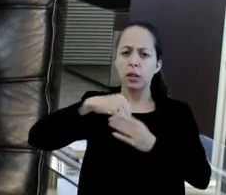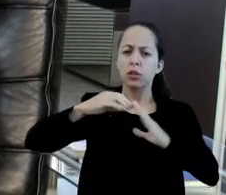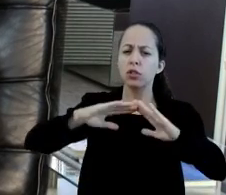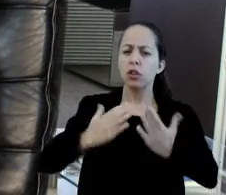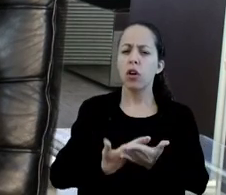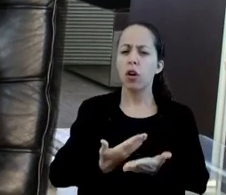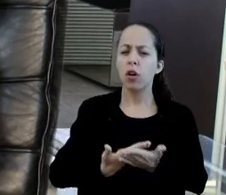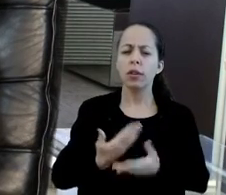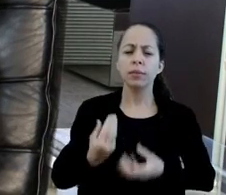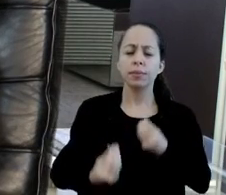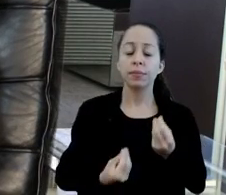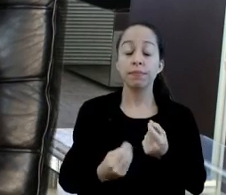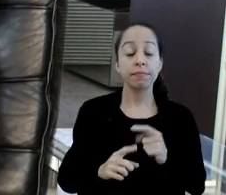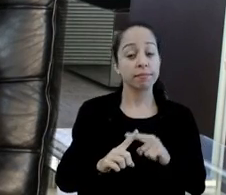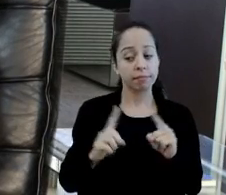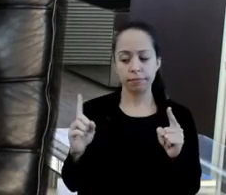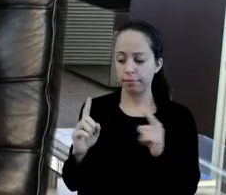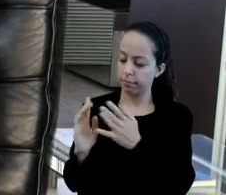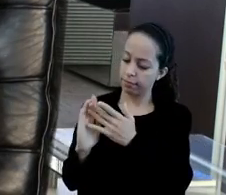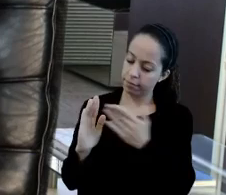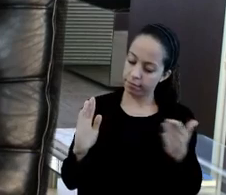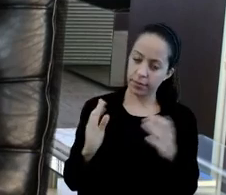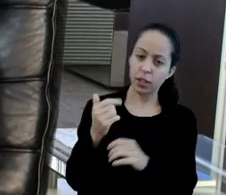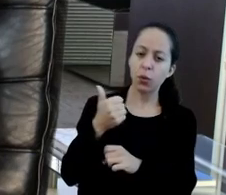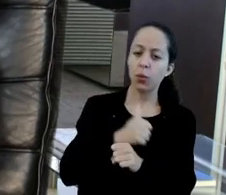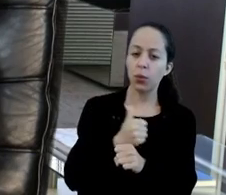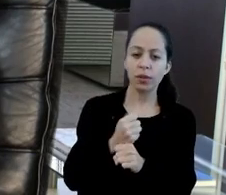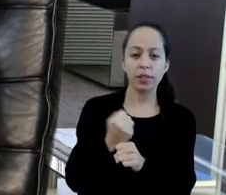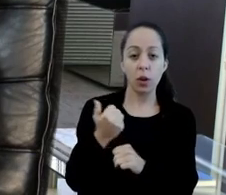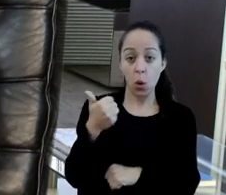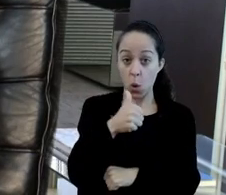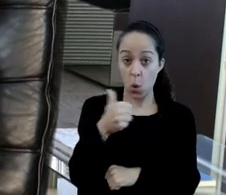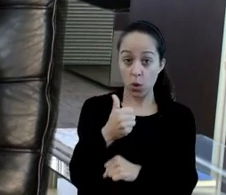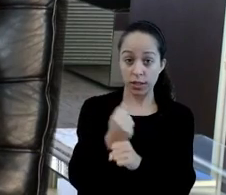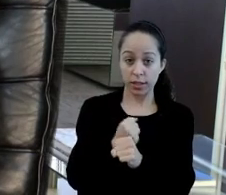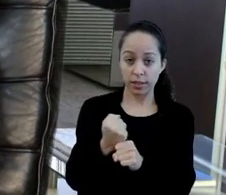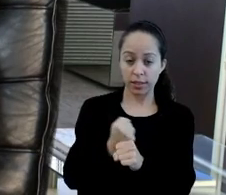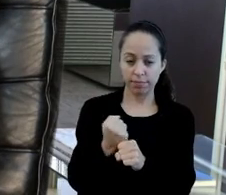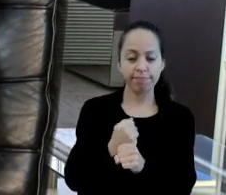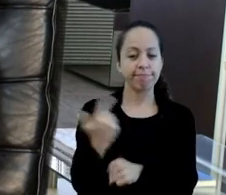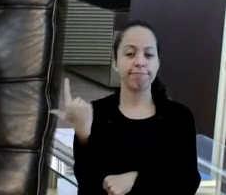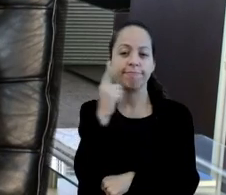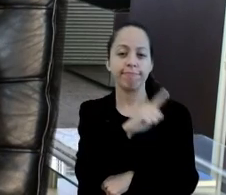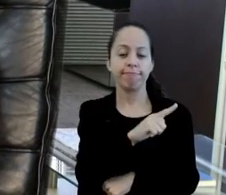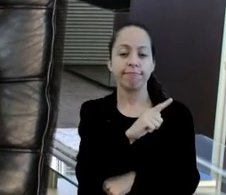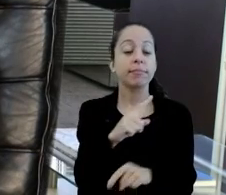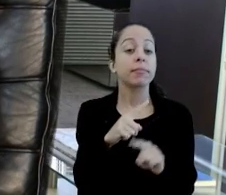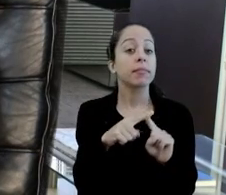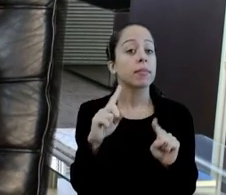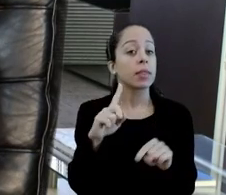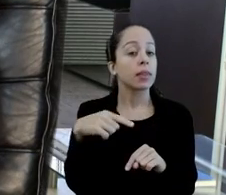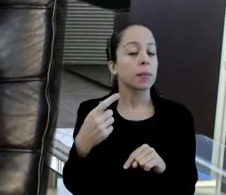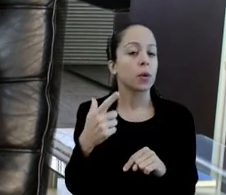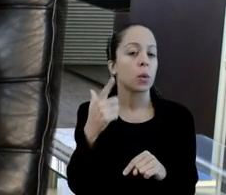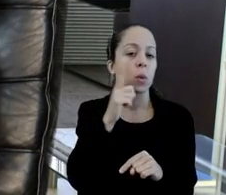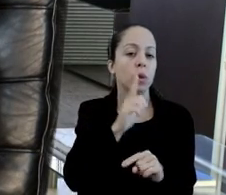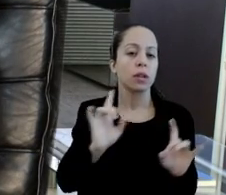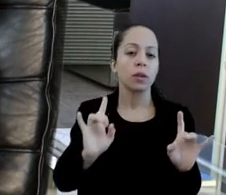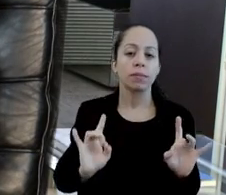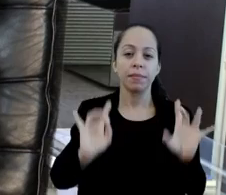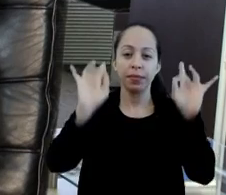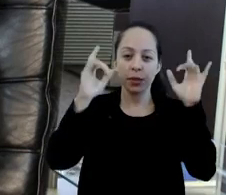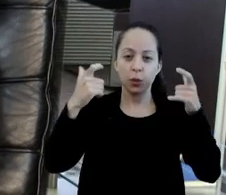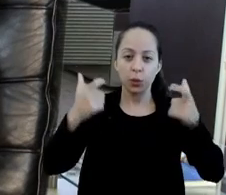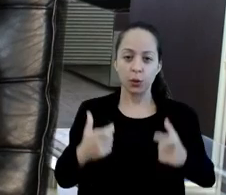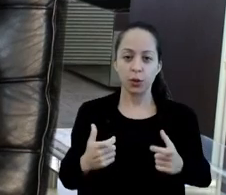ela funcionou assim, até que conseguimos um espaço nobre no centro de Taguatinga e a